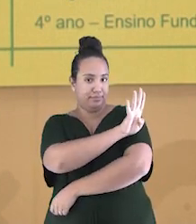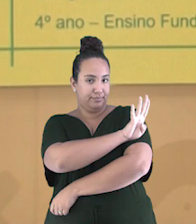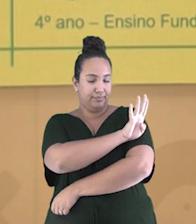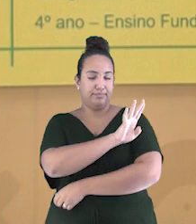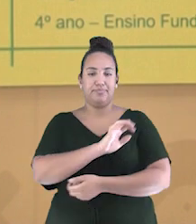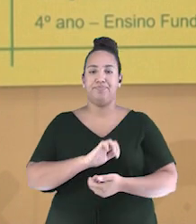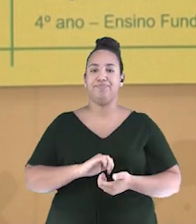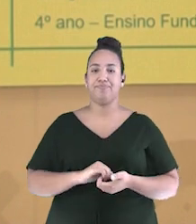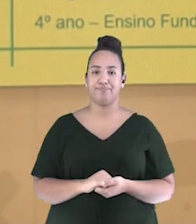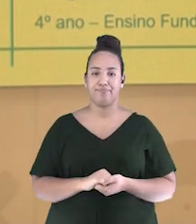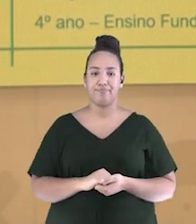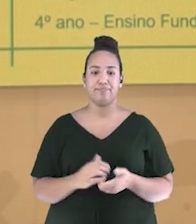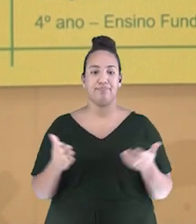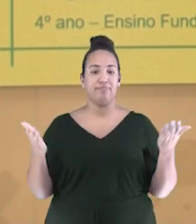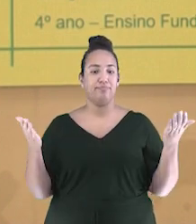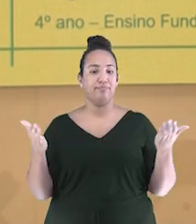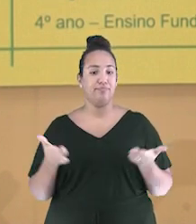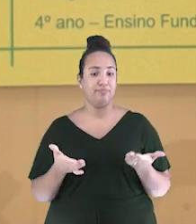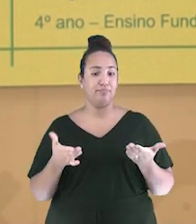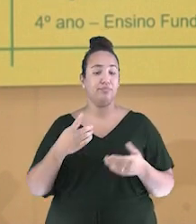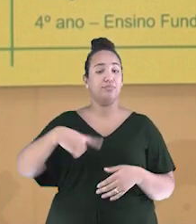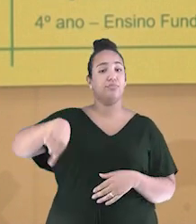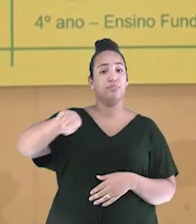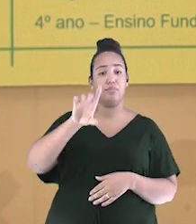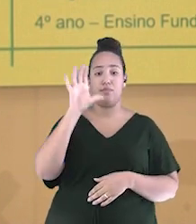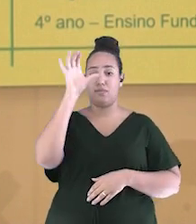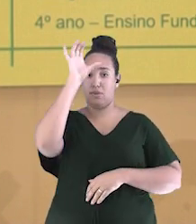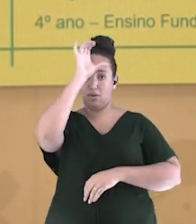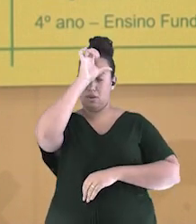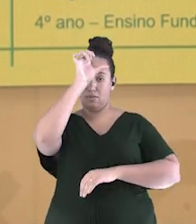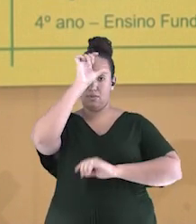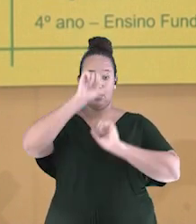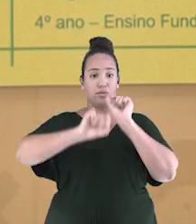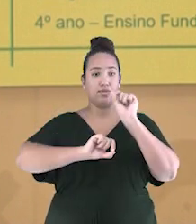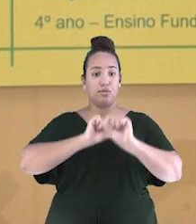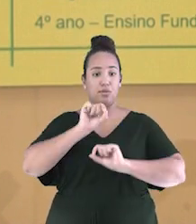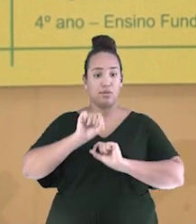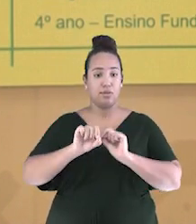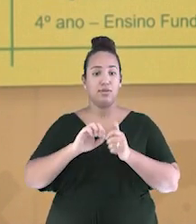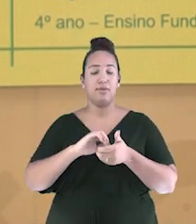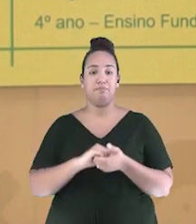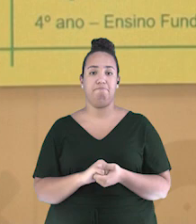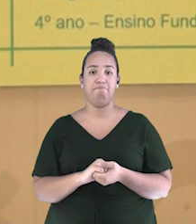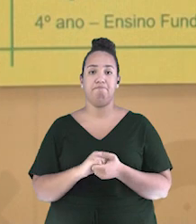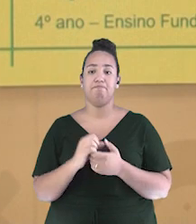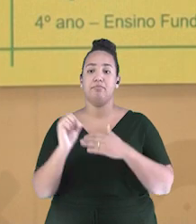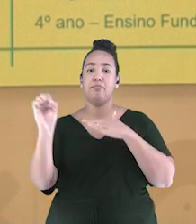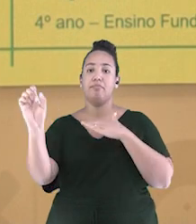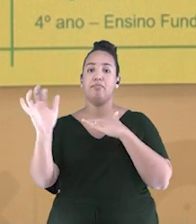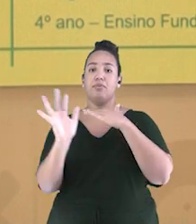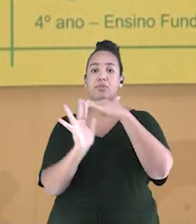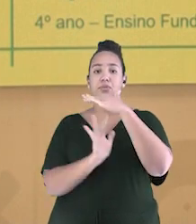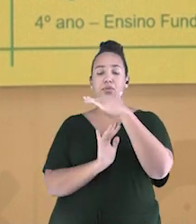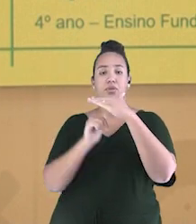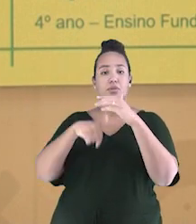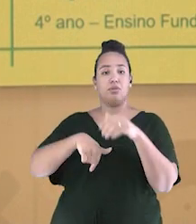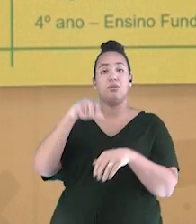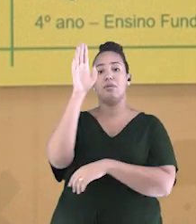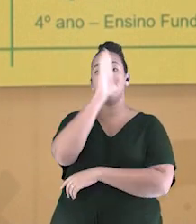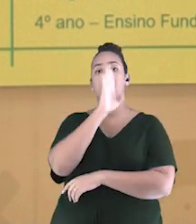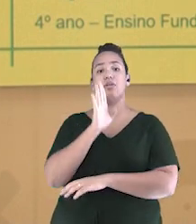ano dos anos iniciais. Hoje nós iremos aprender sobre como os processos migratórios no